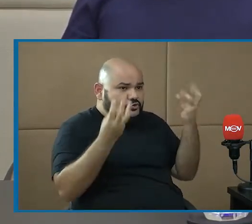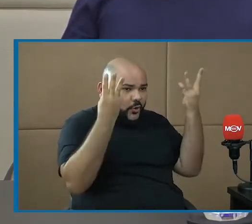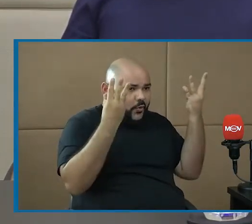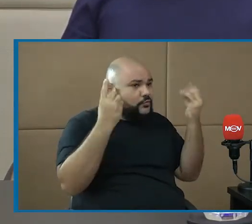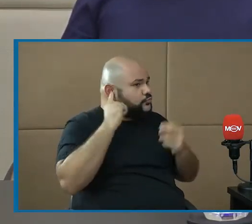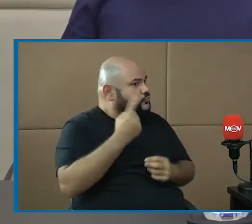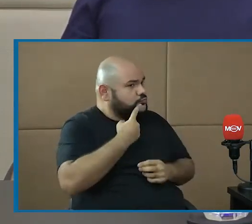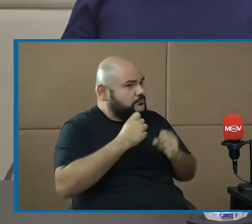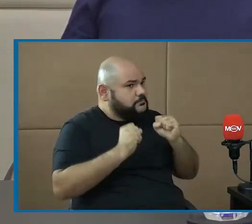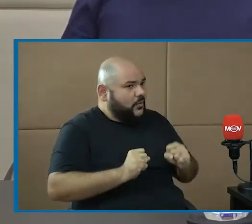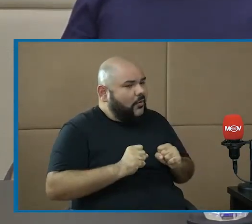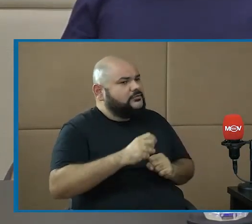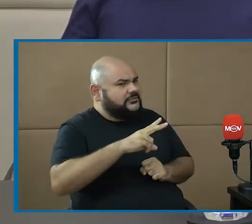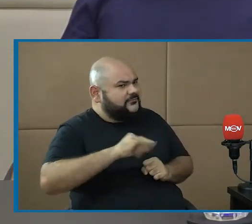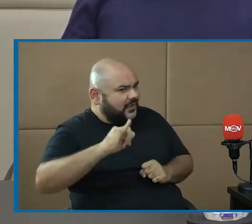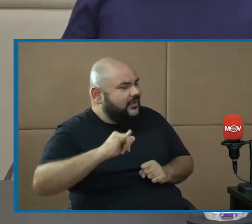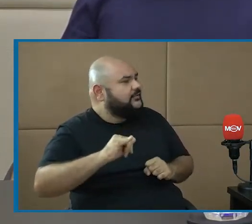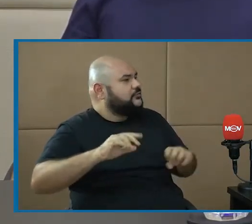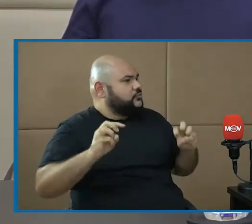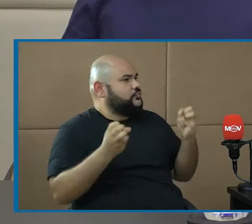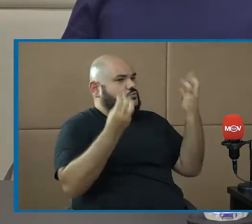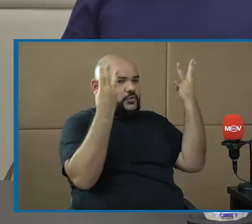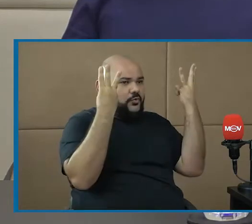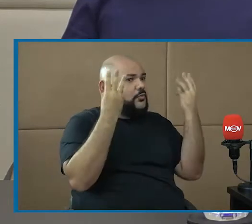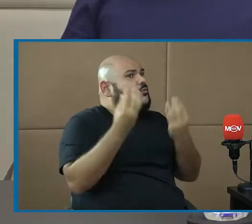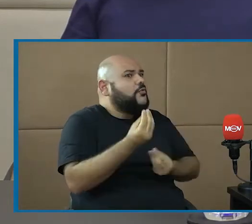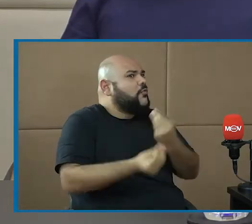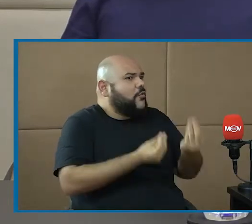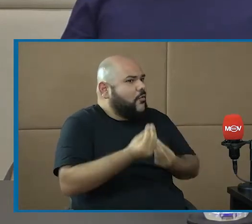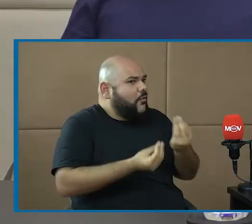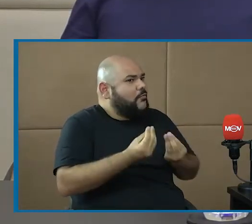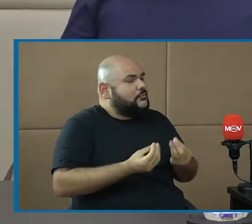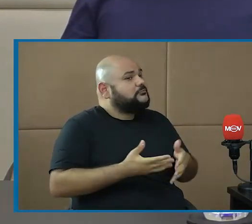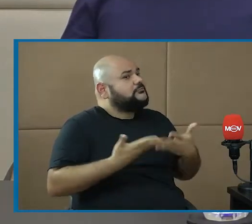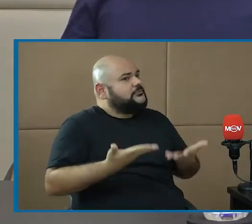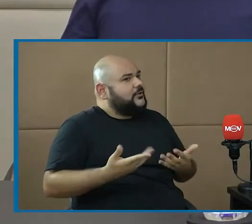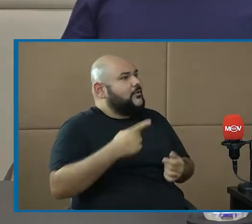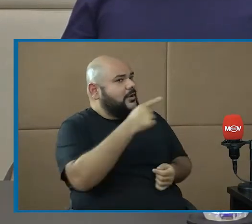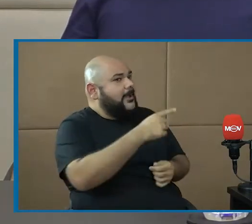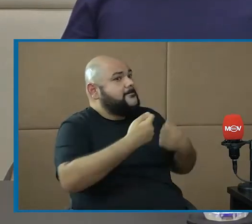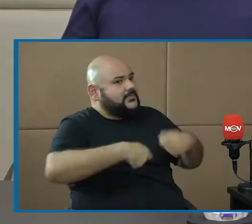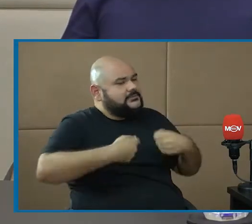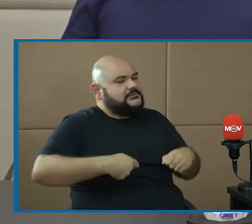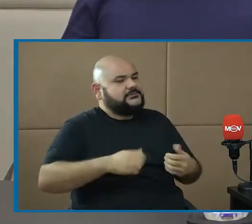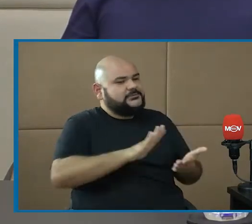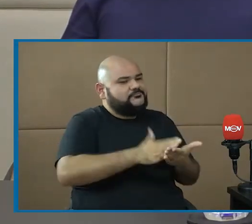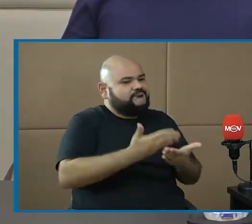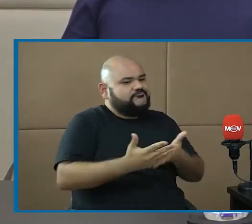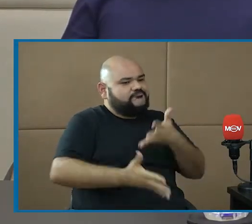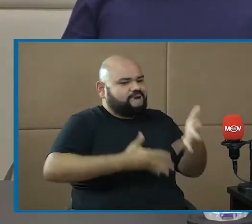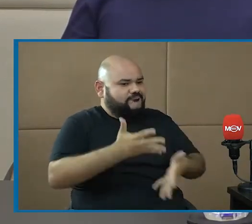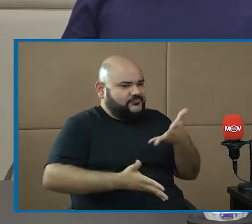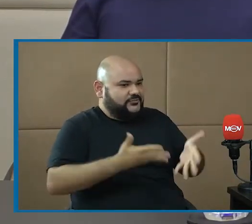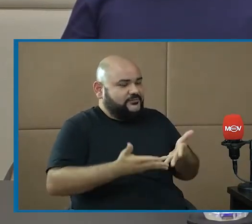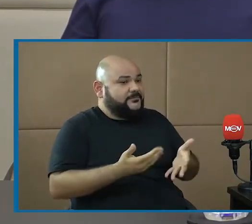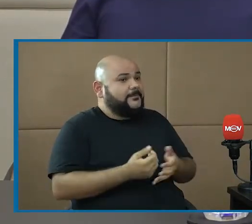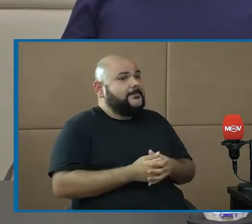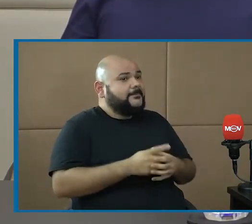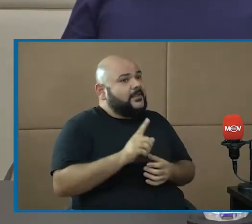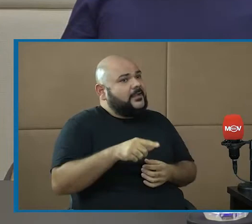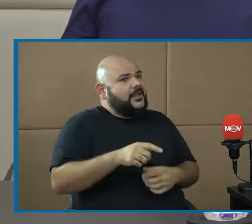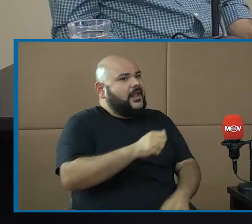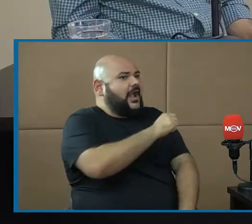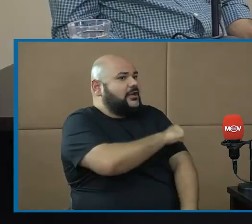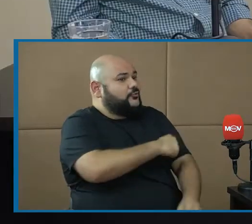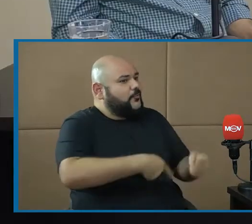aquele teatro, aquelas músicas? São os nossos alunos, né? E os que fazem dessa profissão,